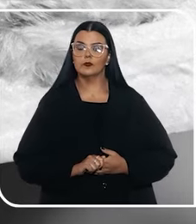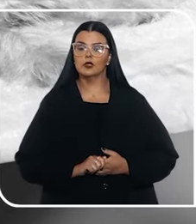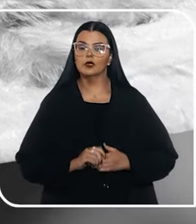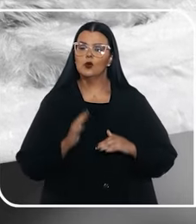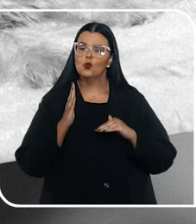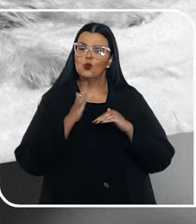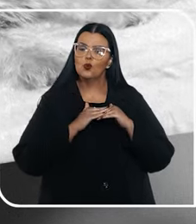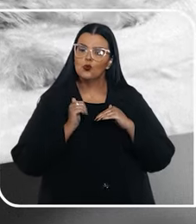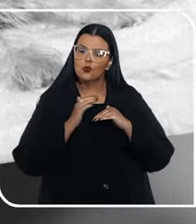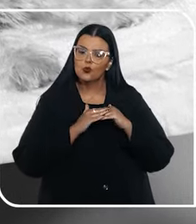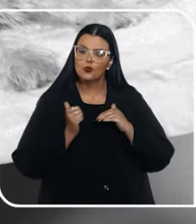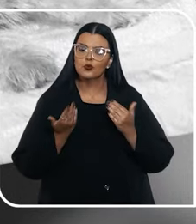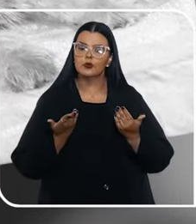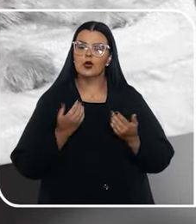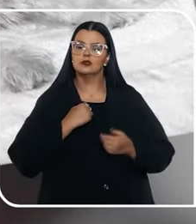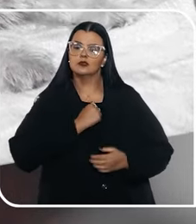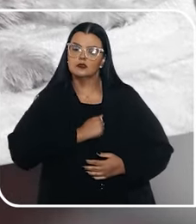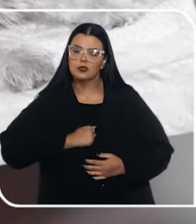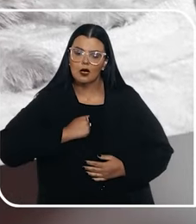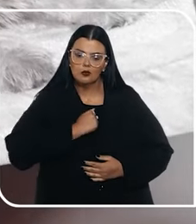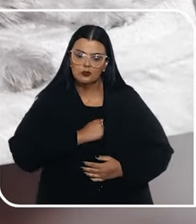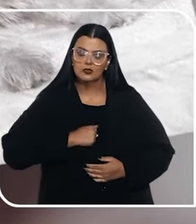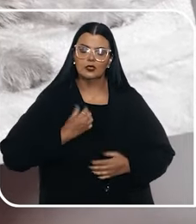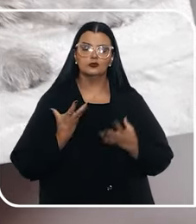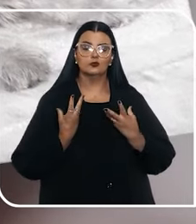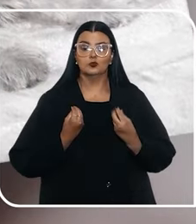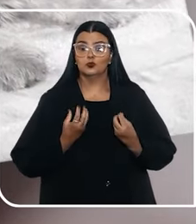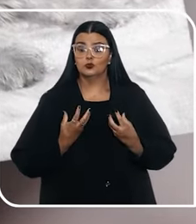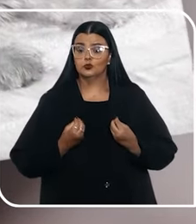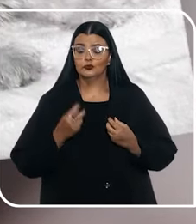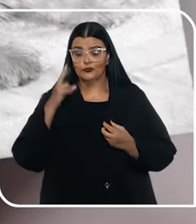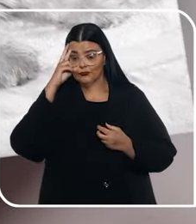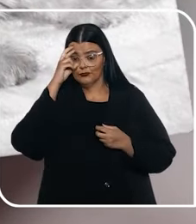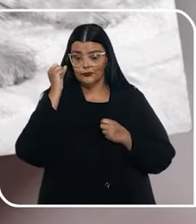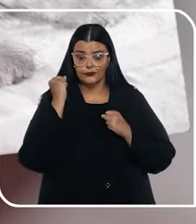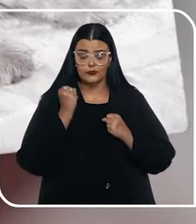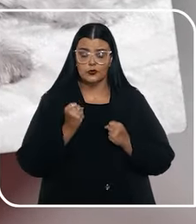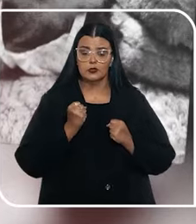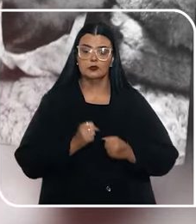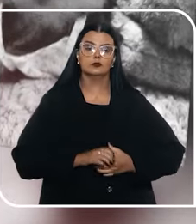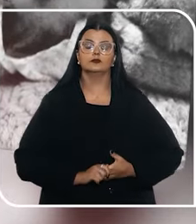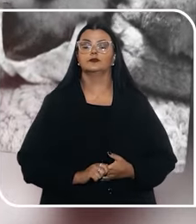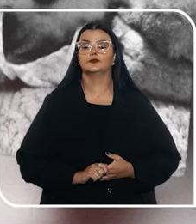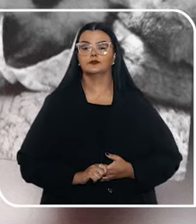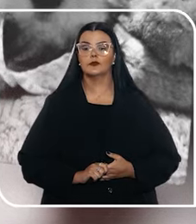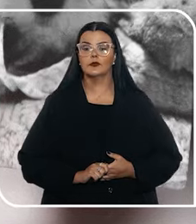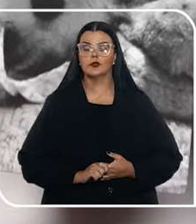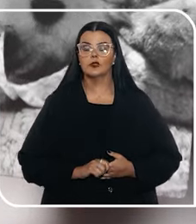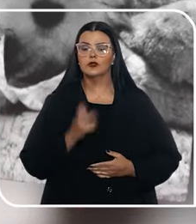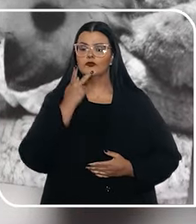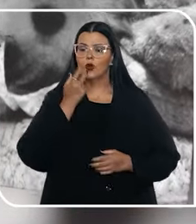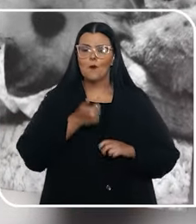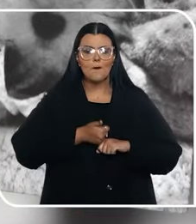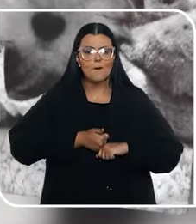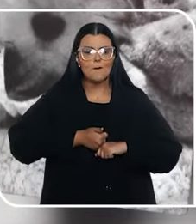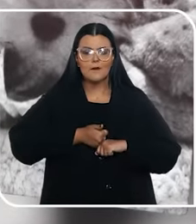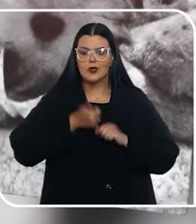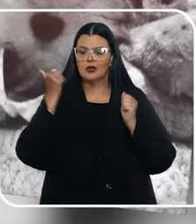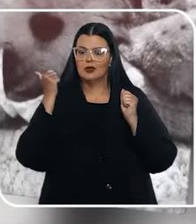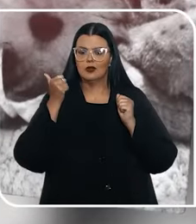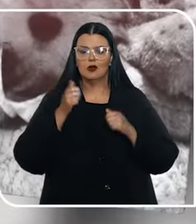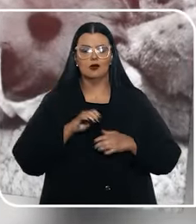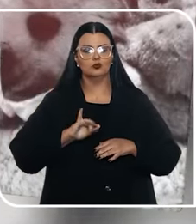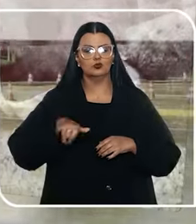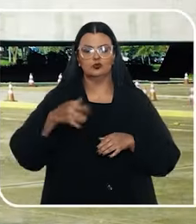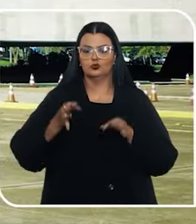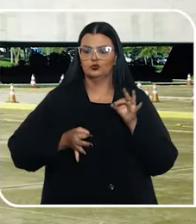O carinho e as saudades era tão grande que eu falei, não, o melhor caminho mesmo